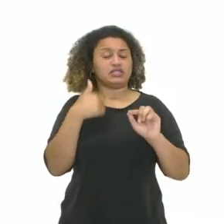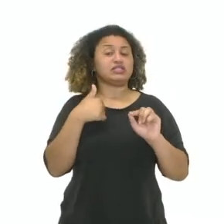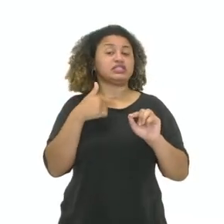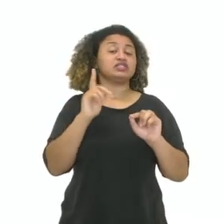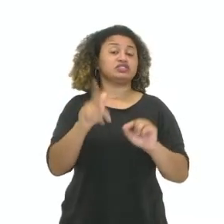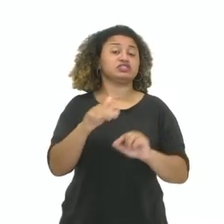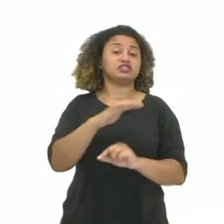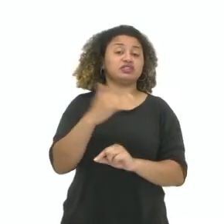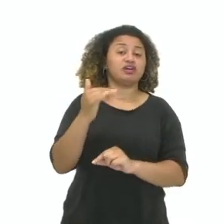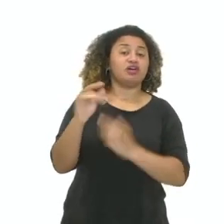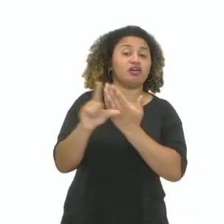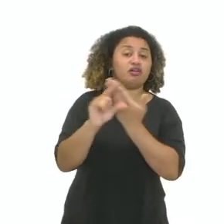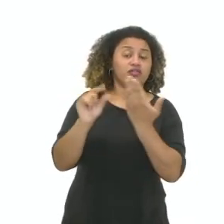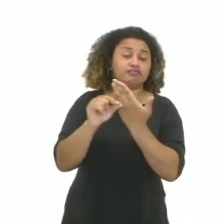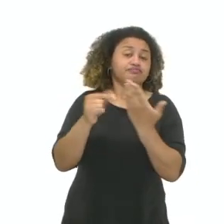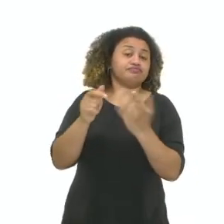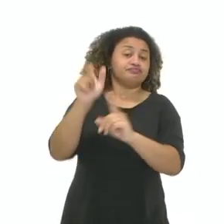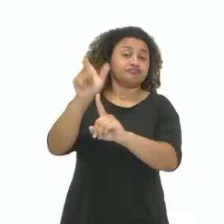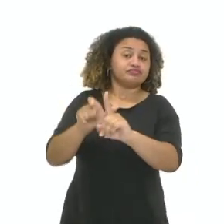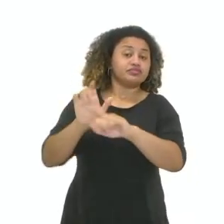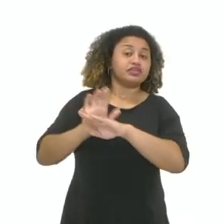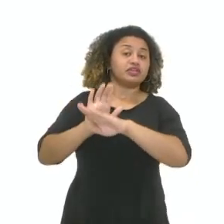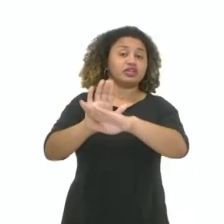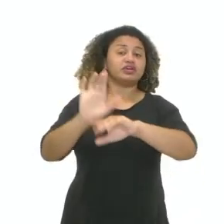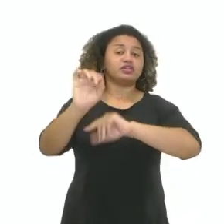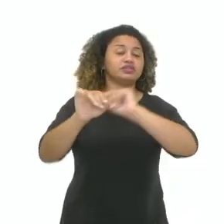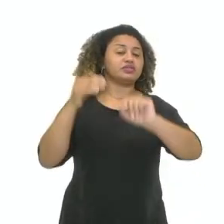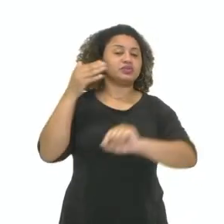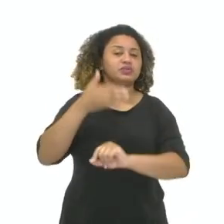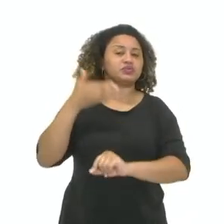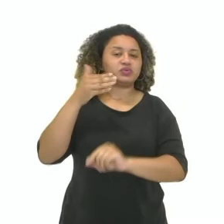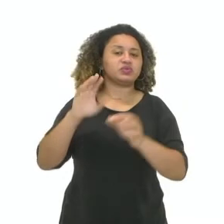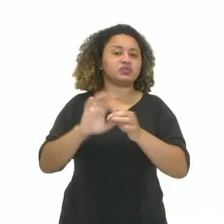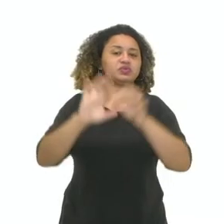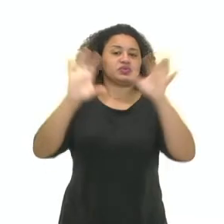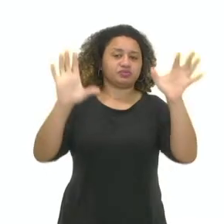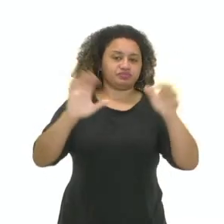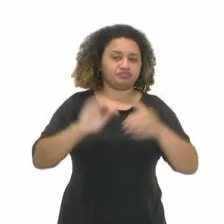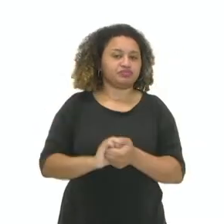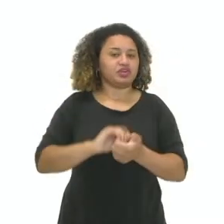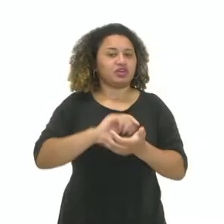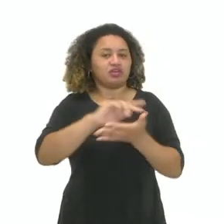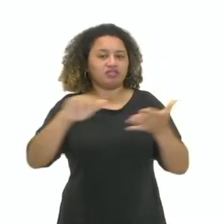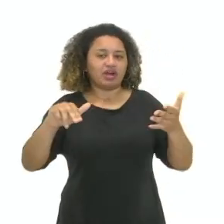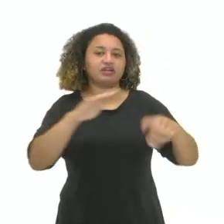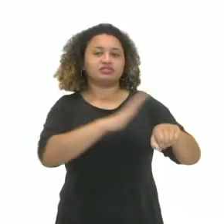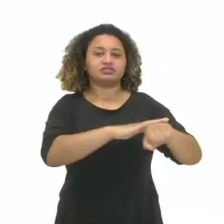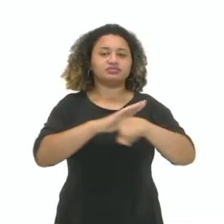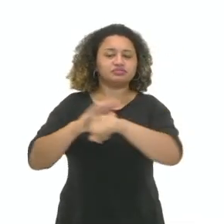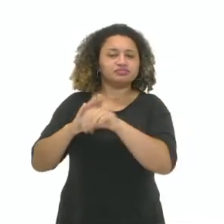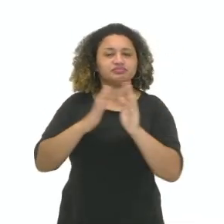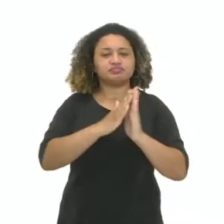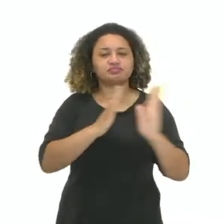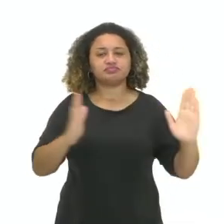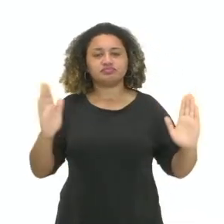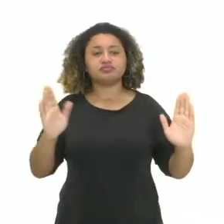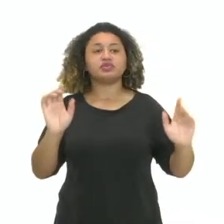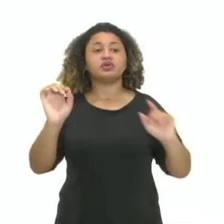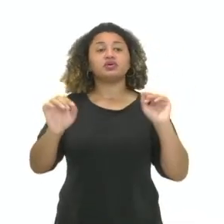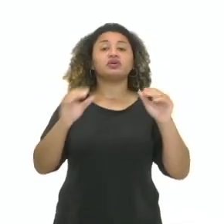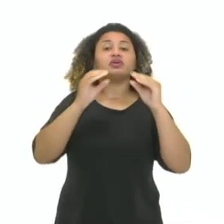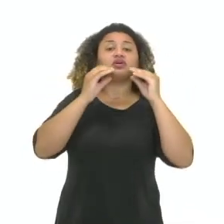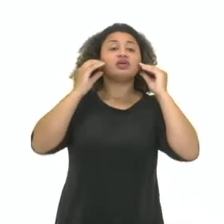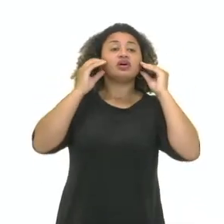E esse personagem ajudou em um discurso mais livre. Em diversos momentos, o que o Machado faz?